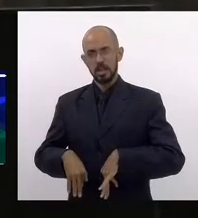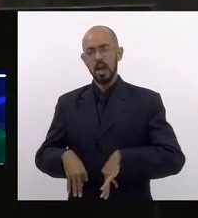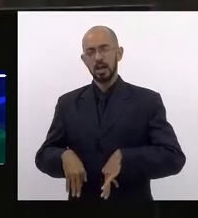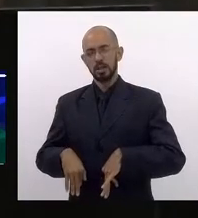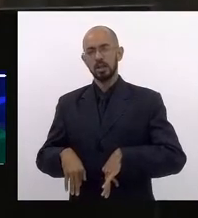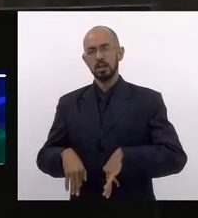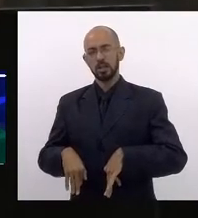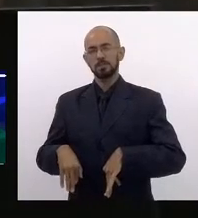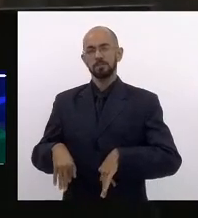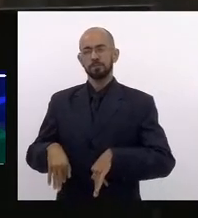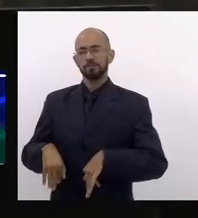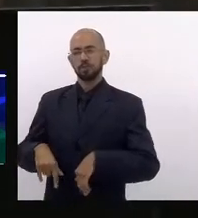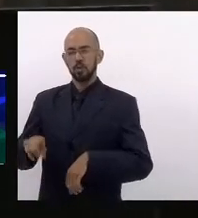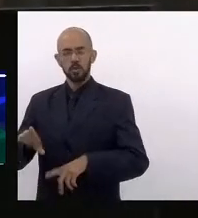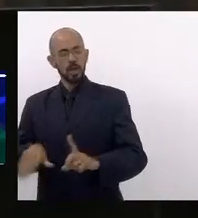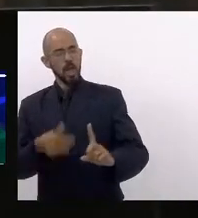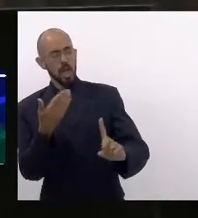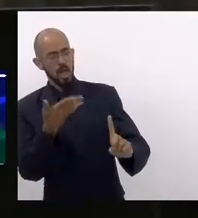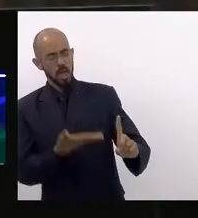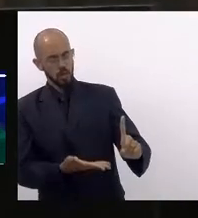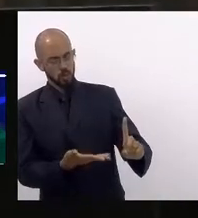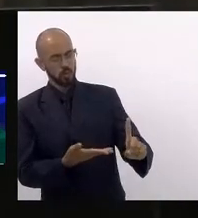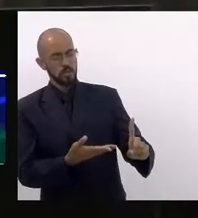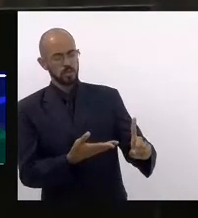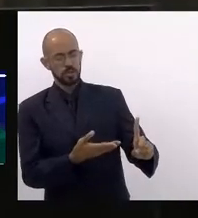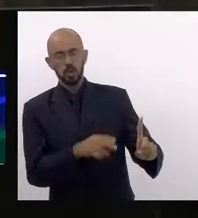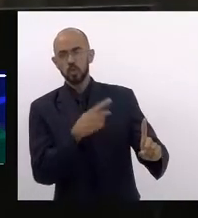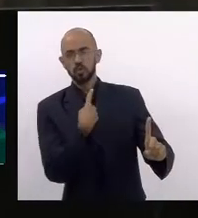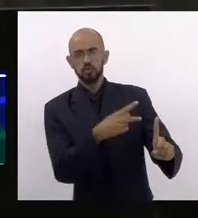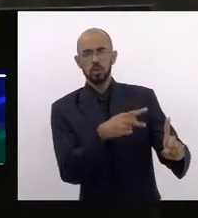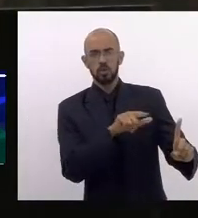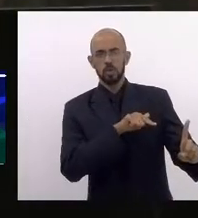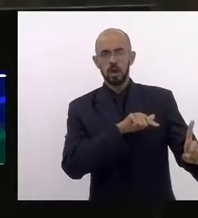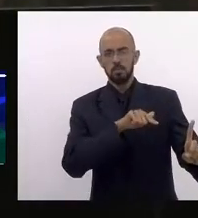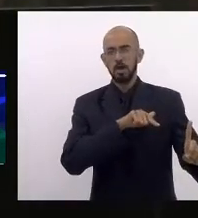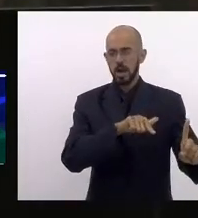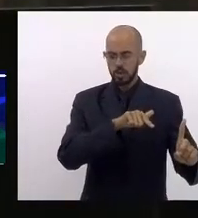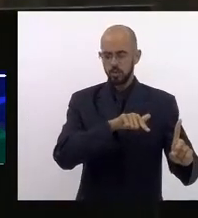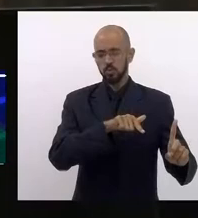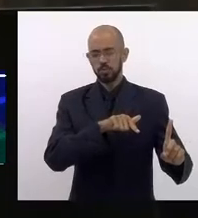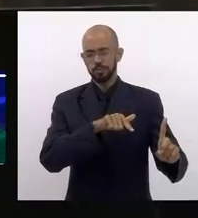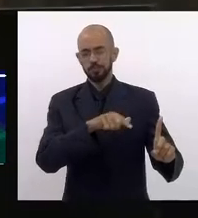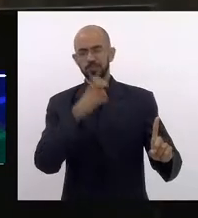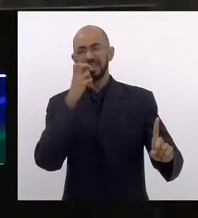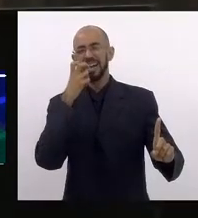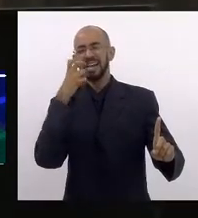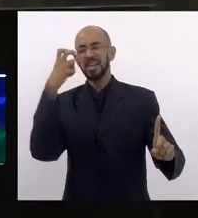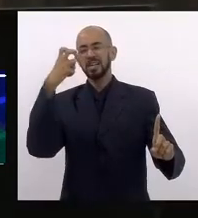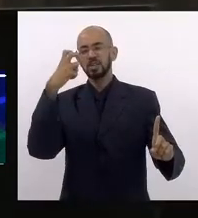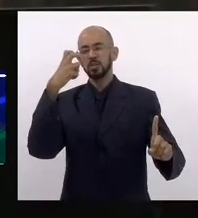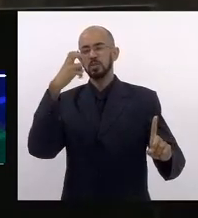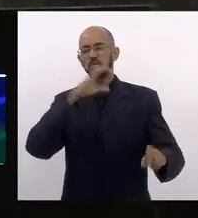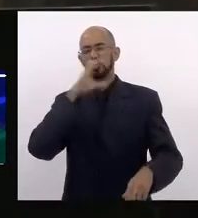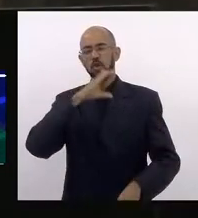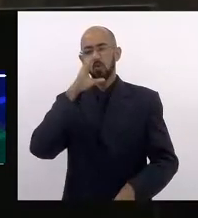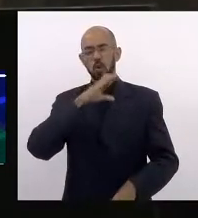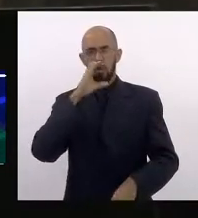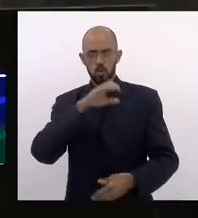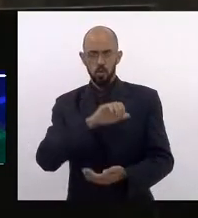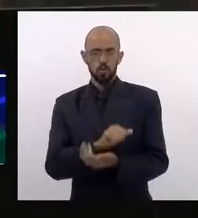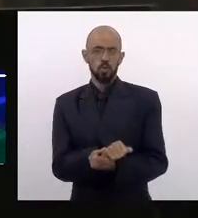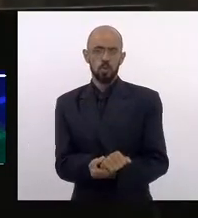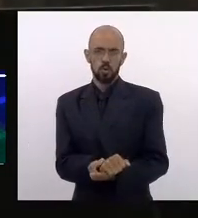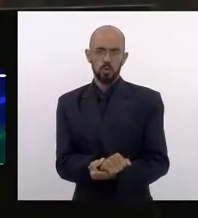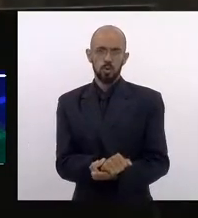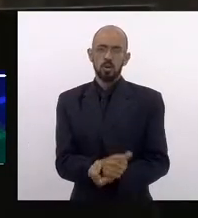daqueles e daquelas que reconheceram em seu trabalho um grito de socorro